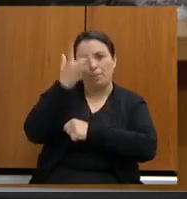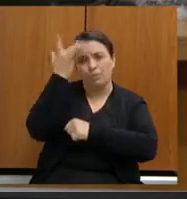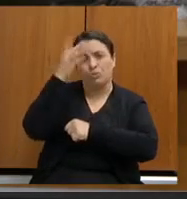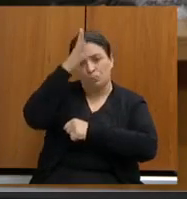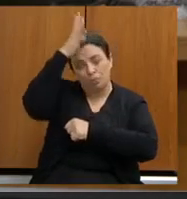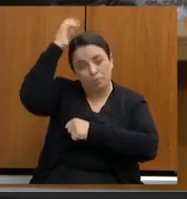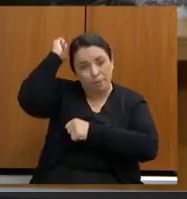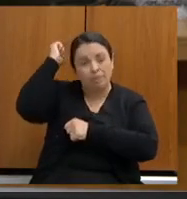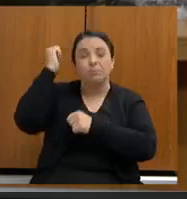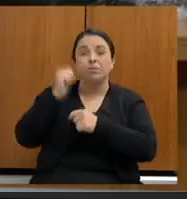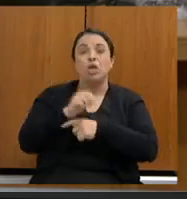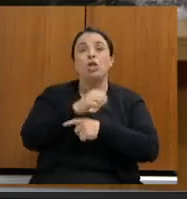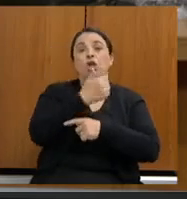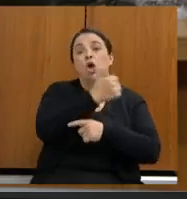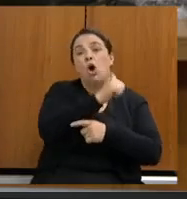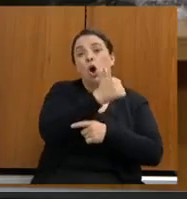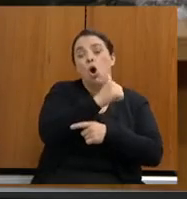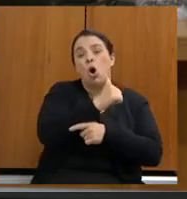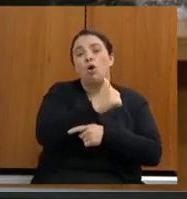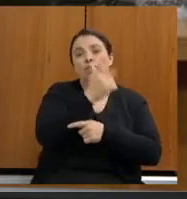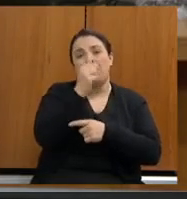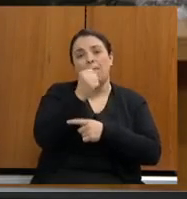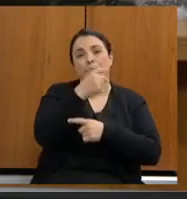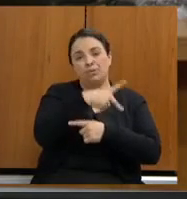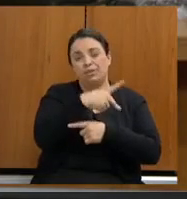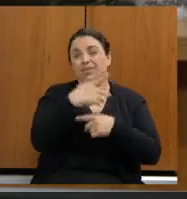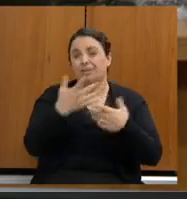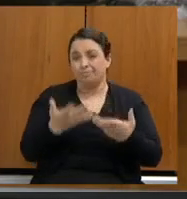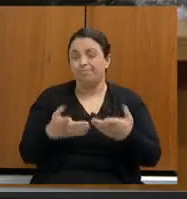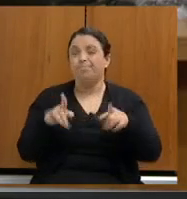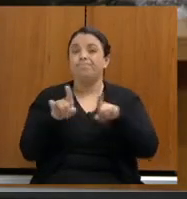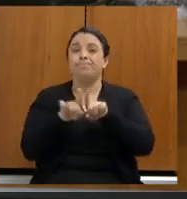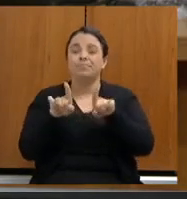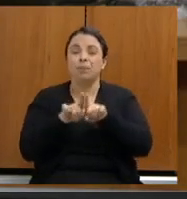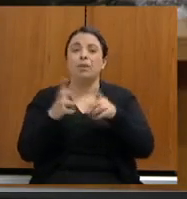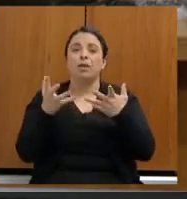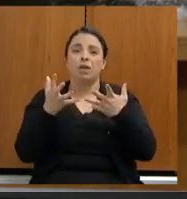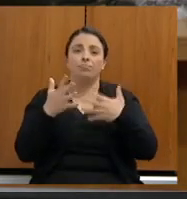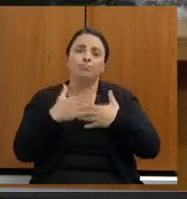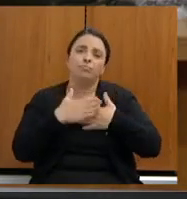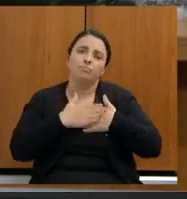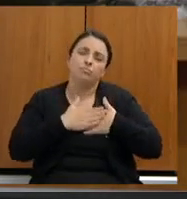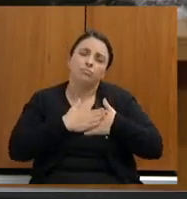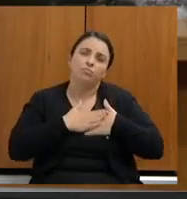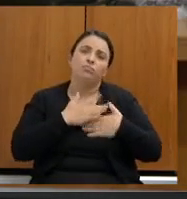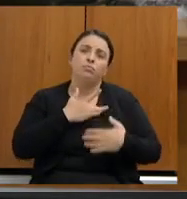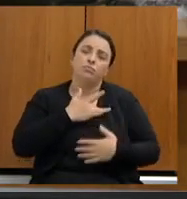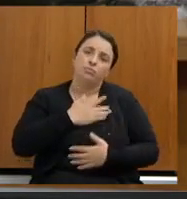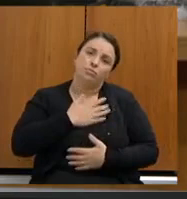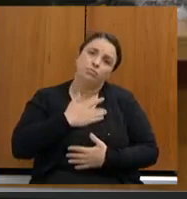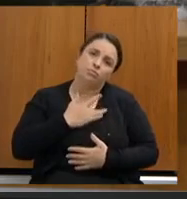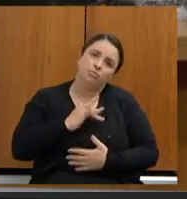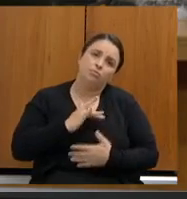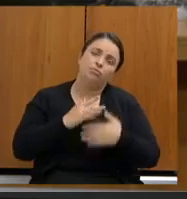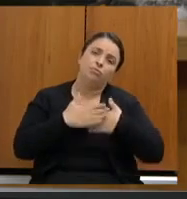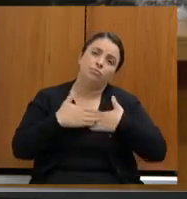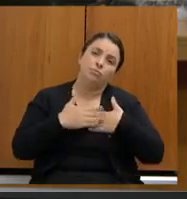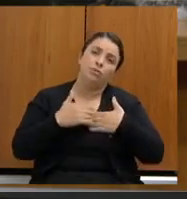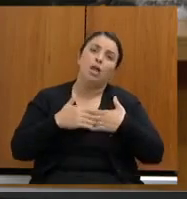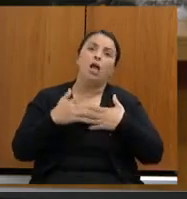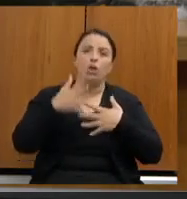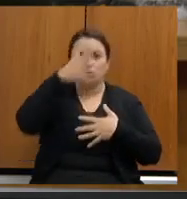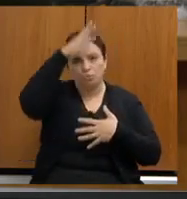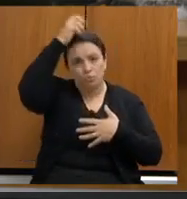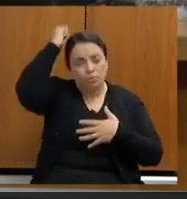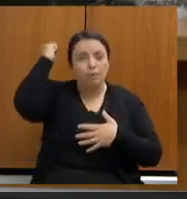reserva na mesma direção que era o me solidarizar e prestar minhas condolências aos Bombeiros Militares e